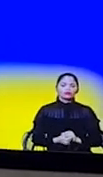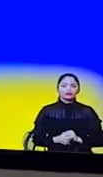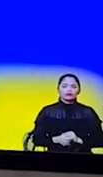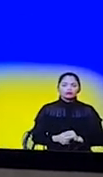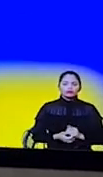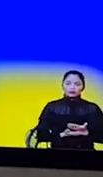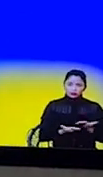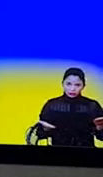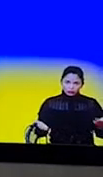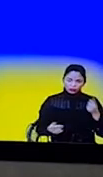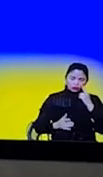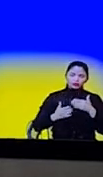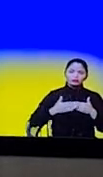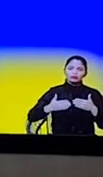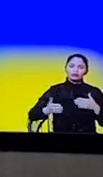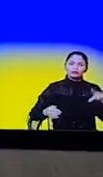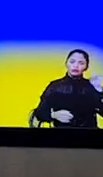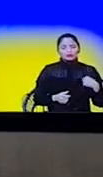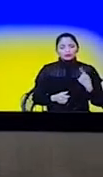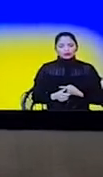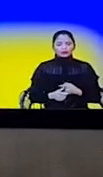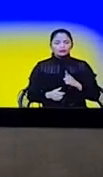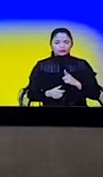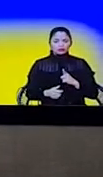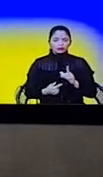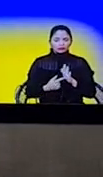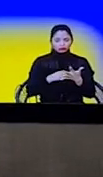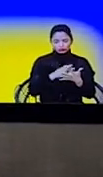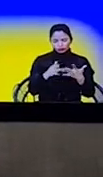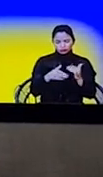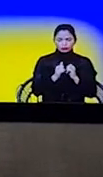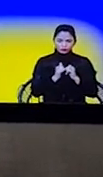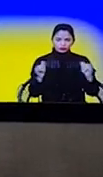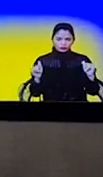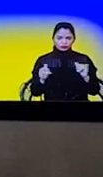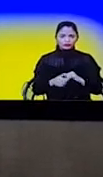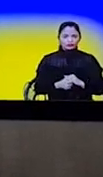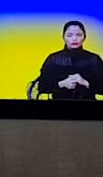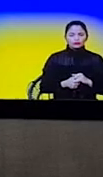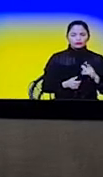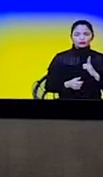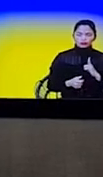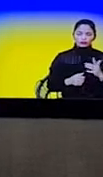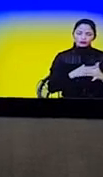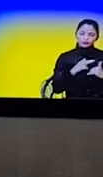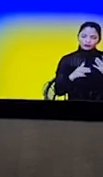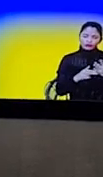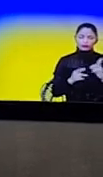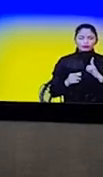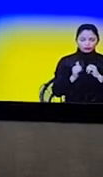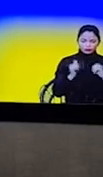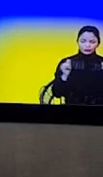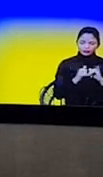nesse cenário. Acompanhe os próximos dias, a gente vai soltar uma série de comunicação para vocês, a gente vai soltar uma série de webinars, a gente